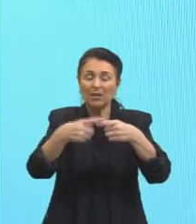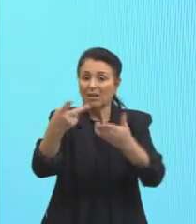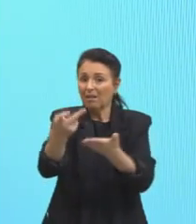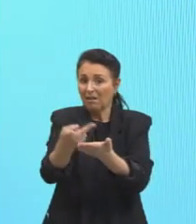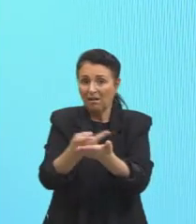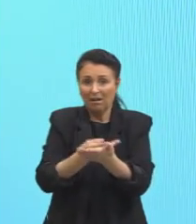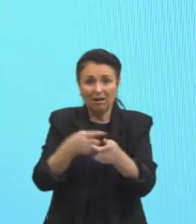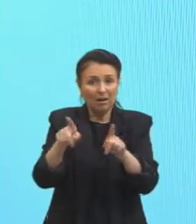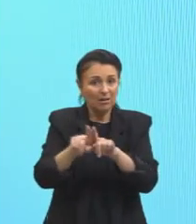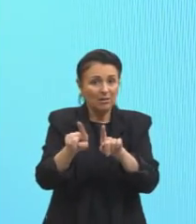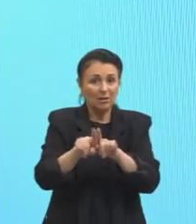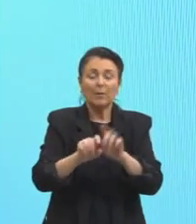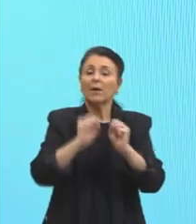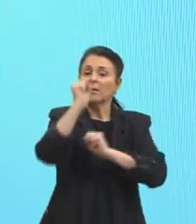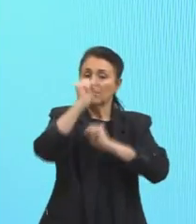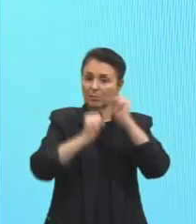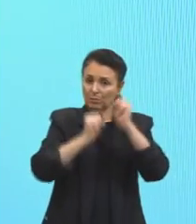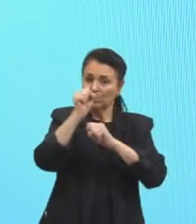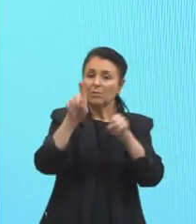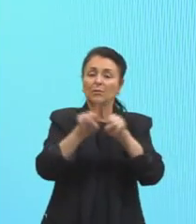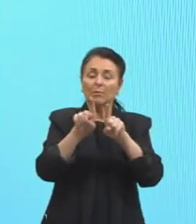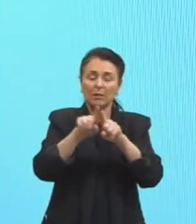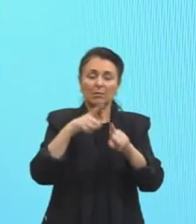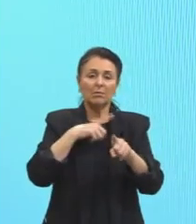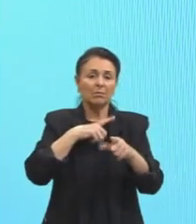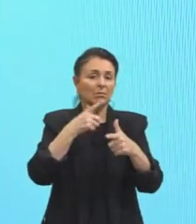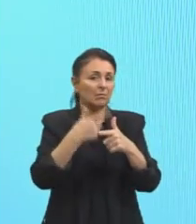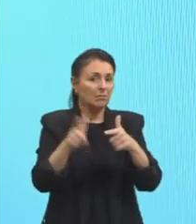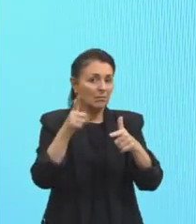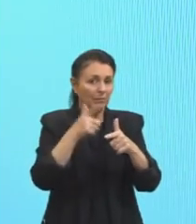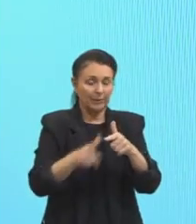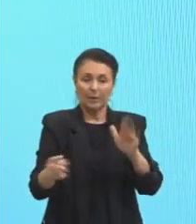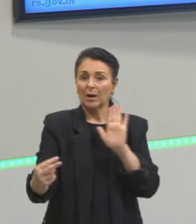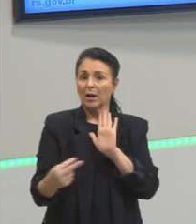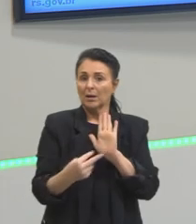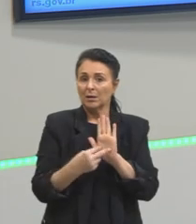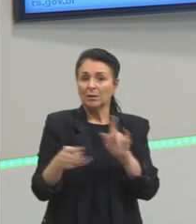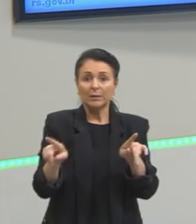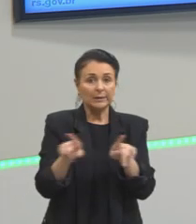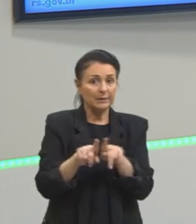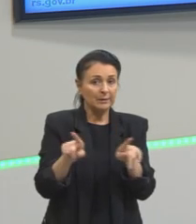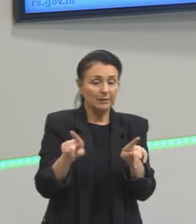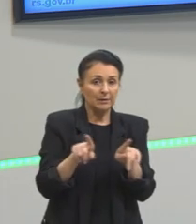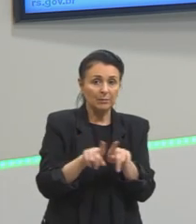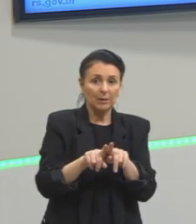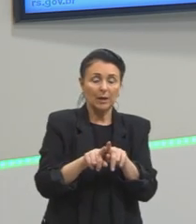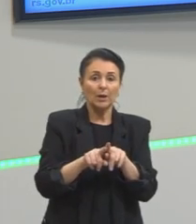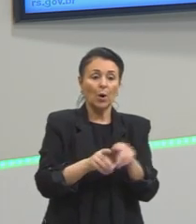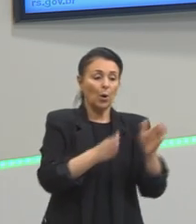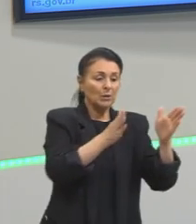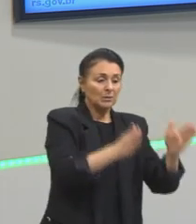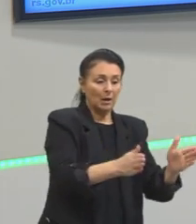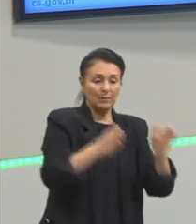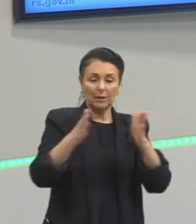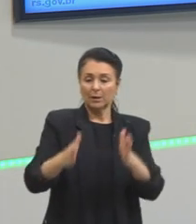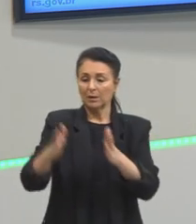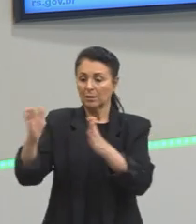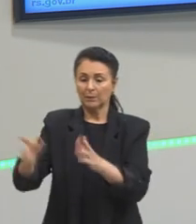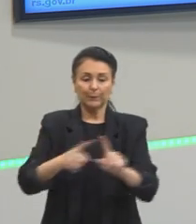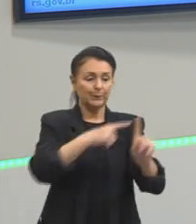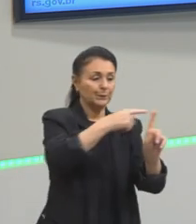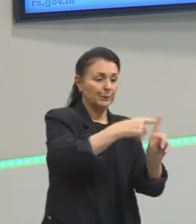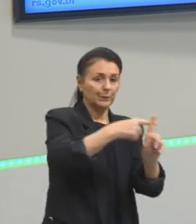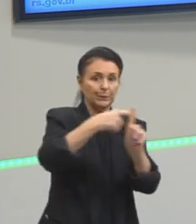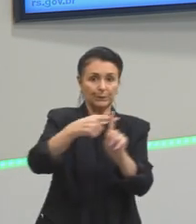E a questão também das Indústrias uma coisa que chama atenção Ali vai mostrar ali para você só são cemitério está gurizadas são são